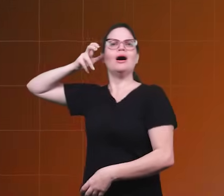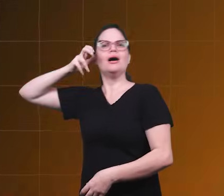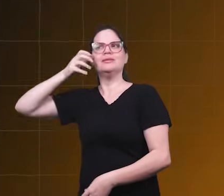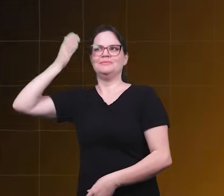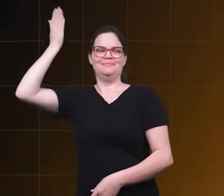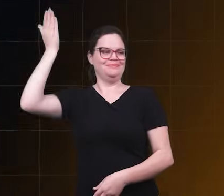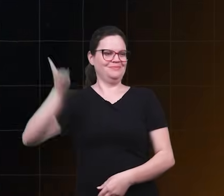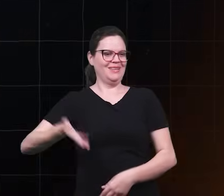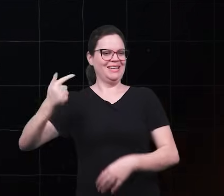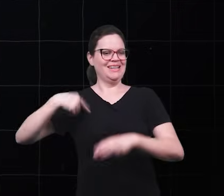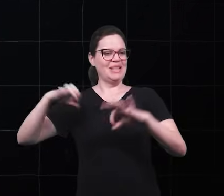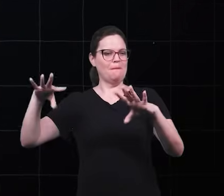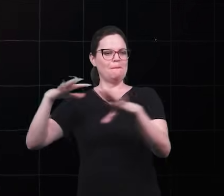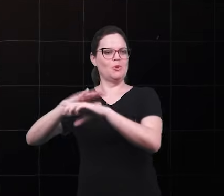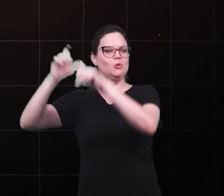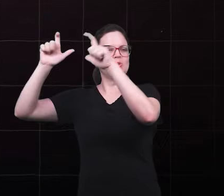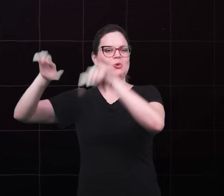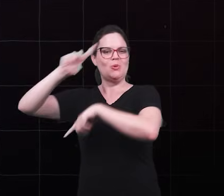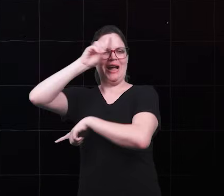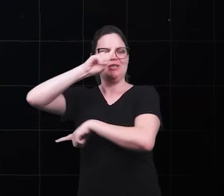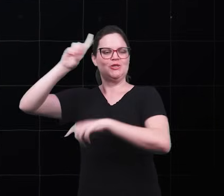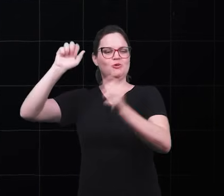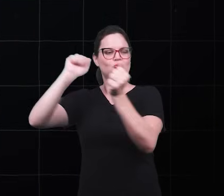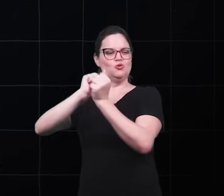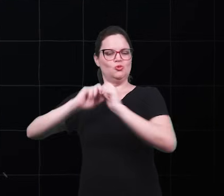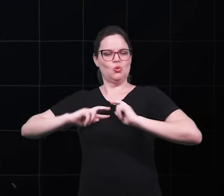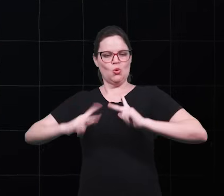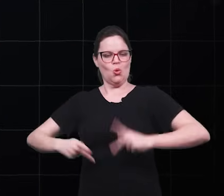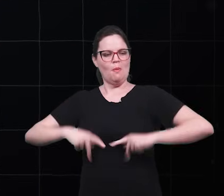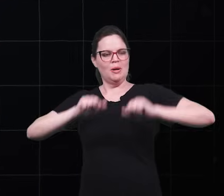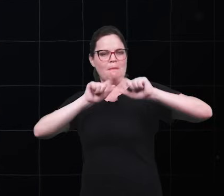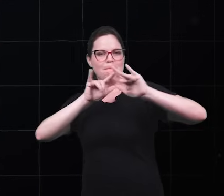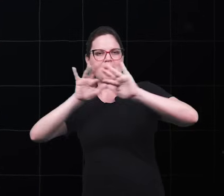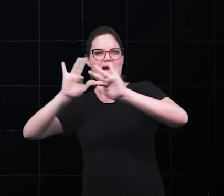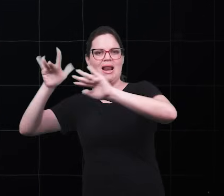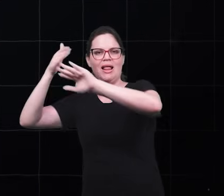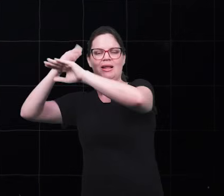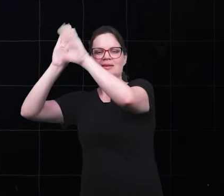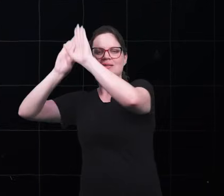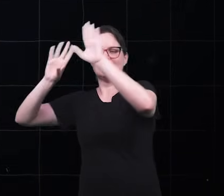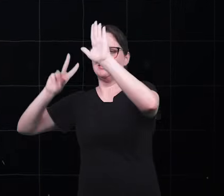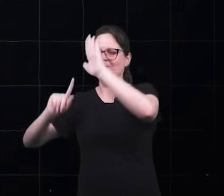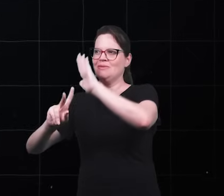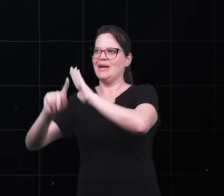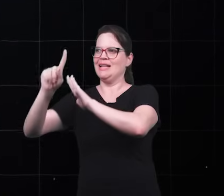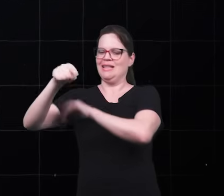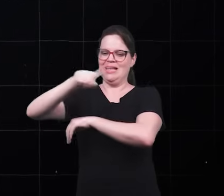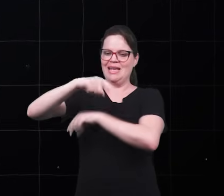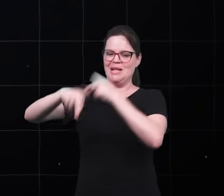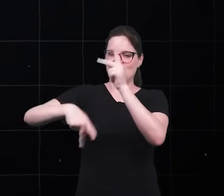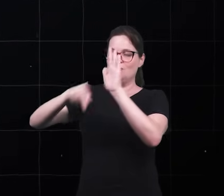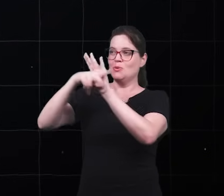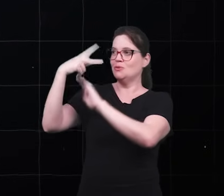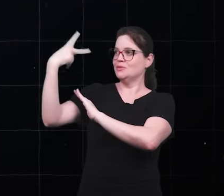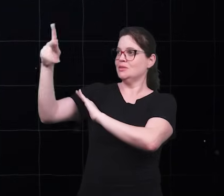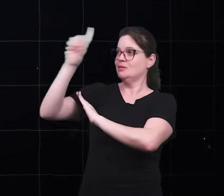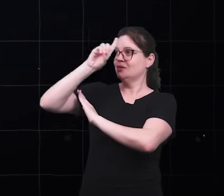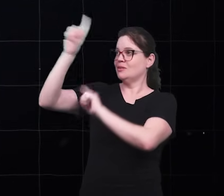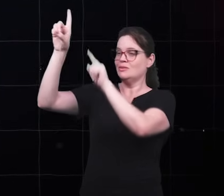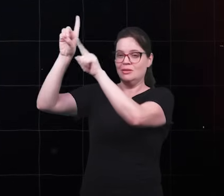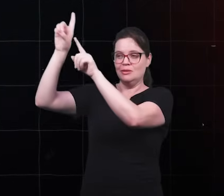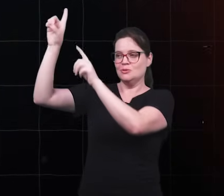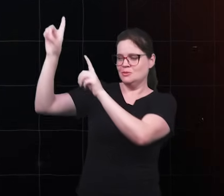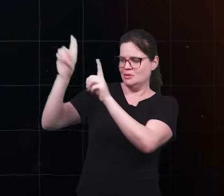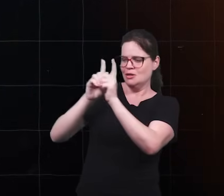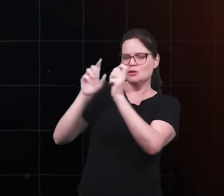aqui o tabernáculo de Deus com os homens, pois com eles habitará, e eles serão seu povo, e o mesmo Deus estará